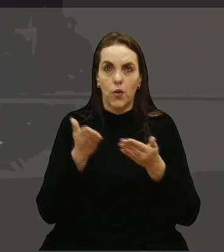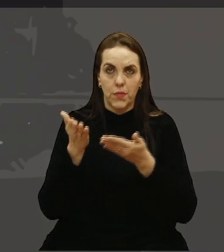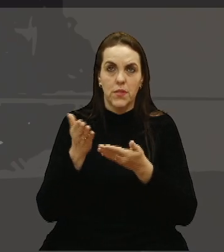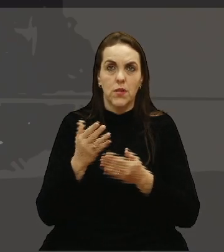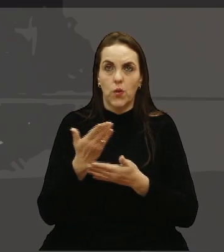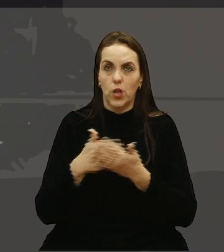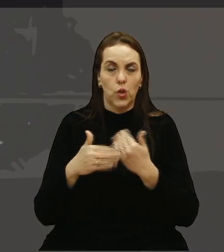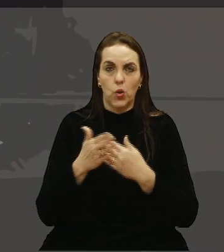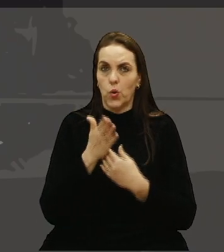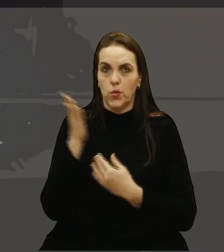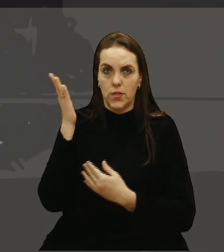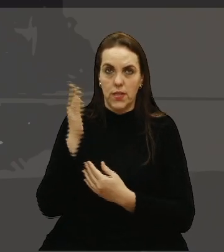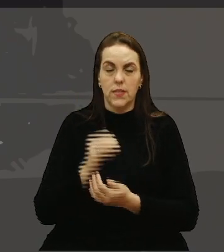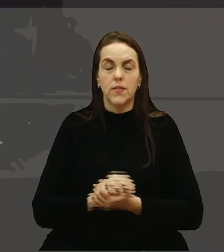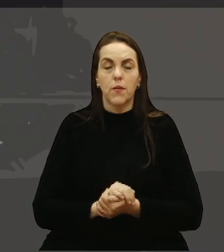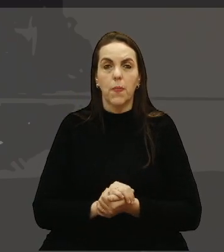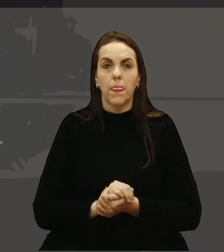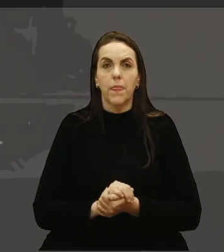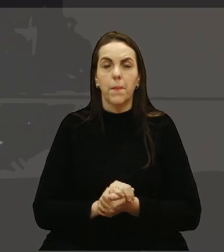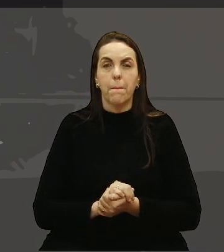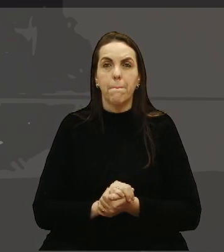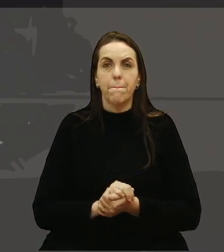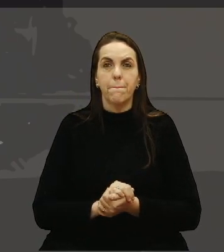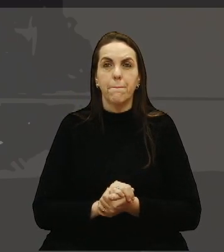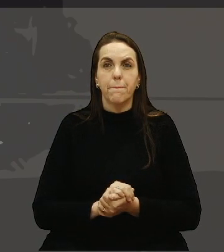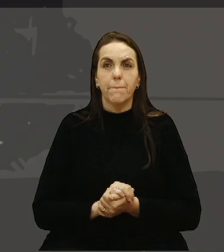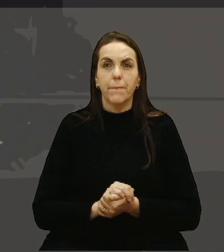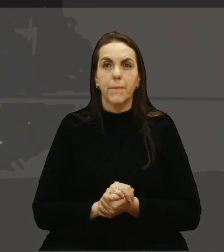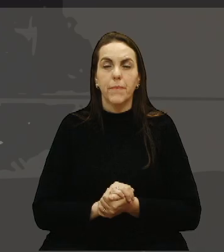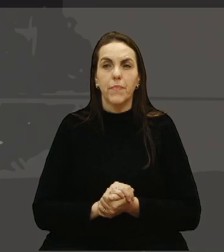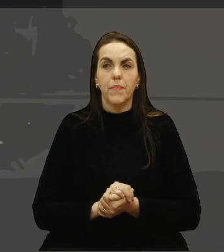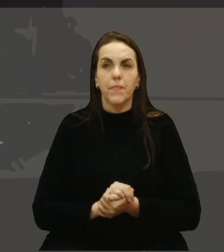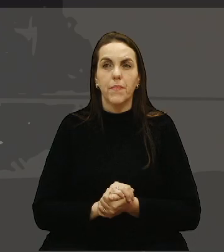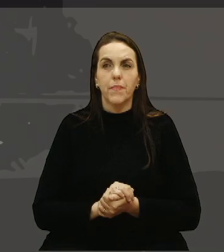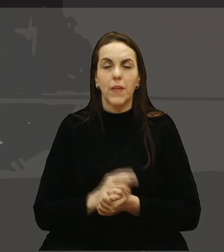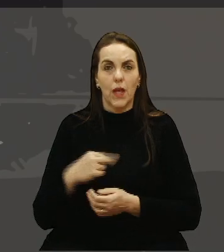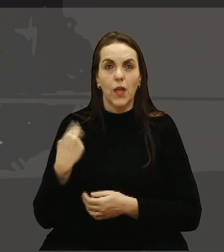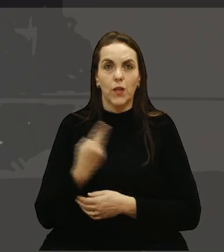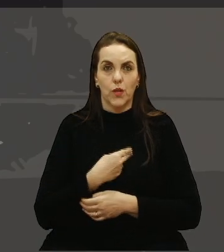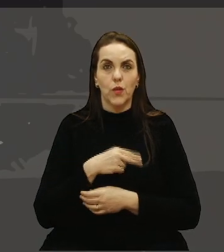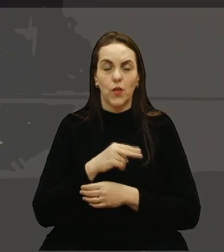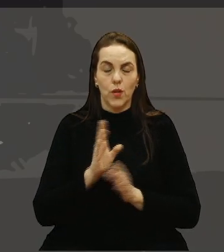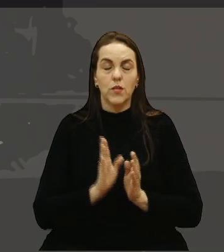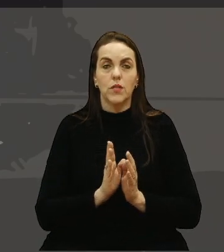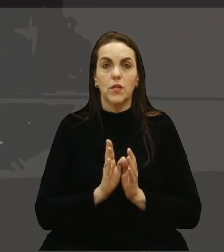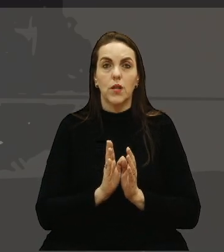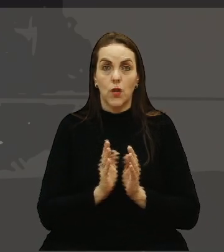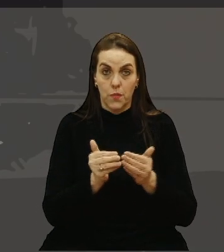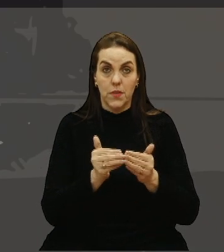Rodrigo Demetrio Machado e Rodrigo Matiello Tomasi. A nossa comissão ela foi prorrogada até